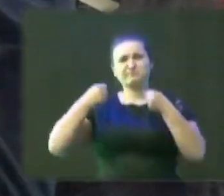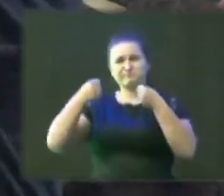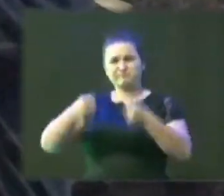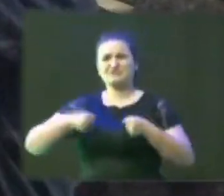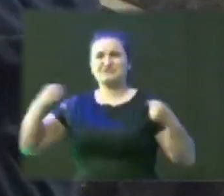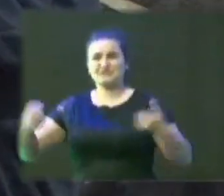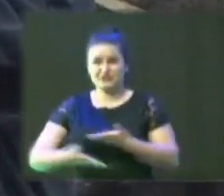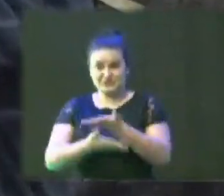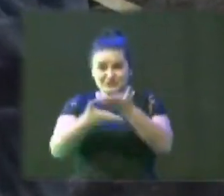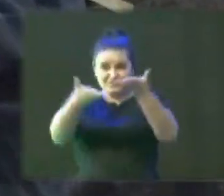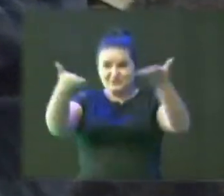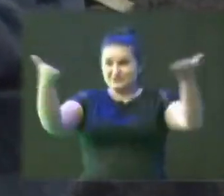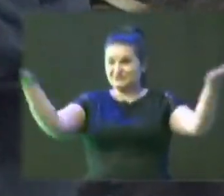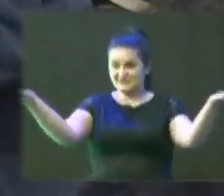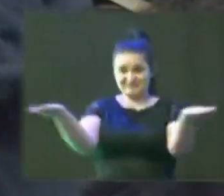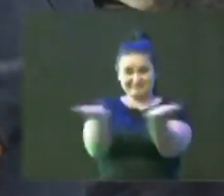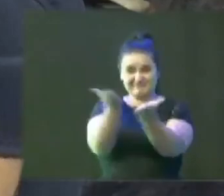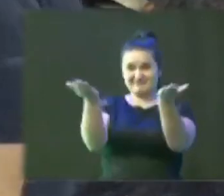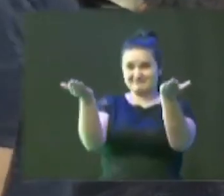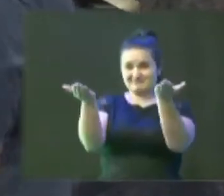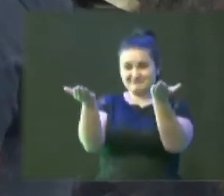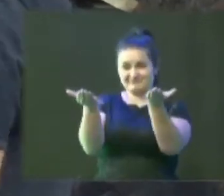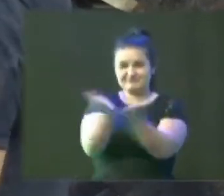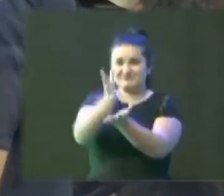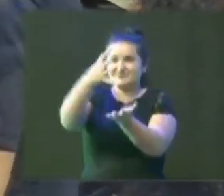a igreja e os